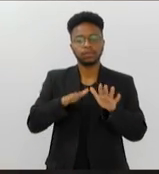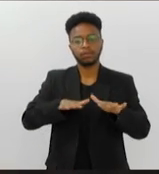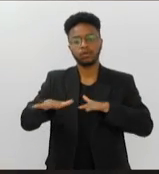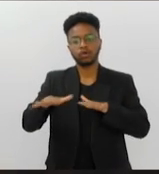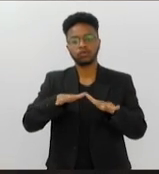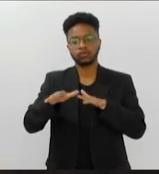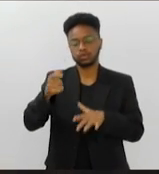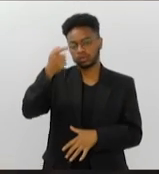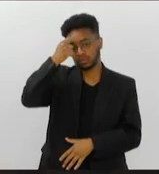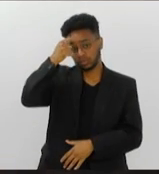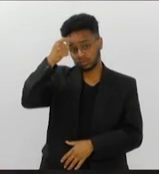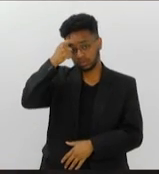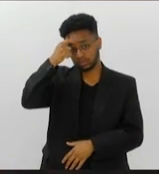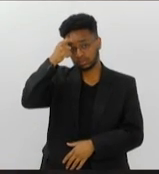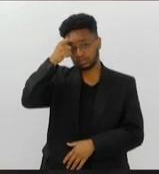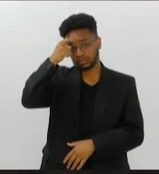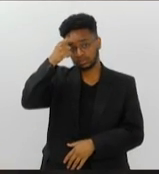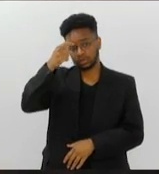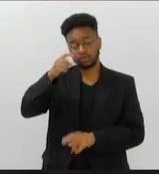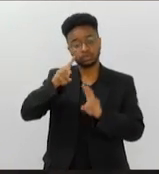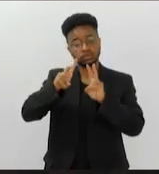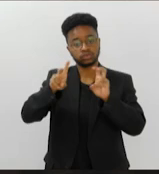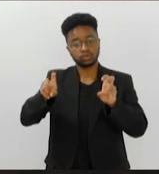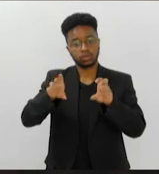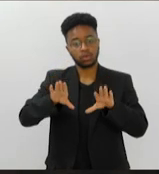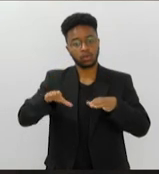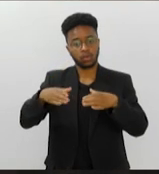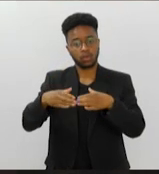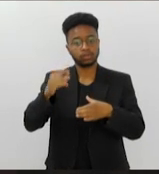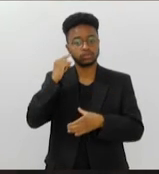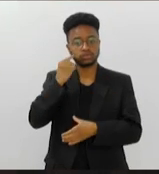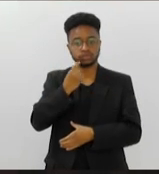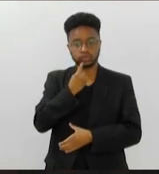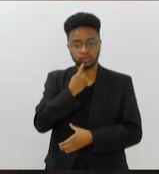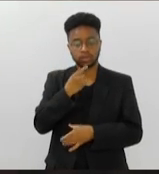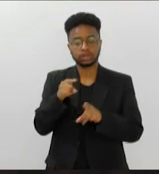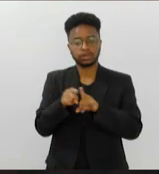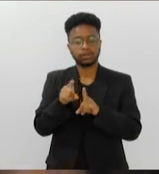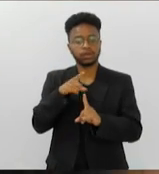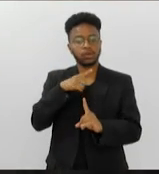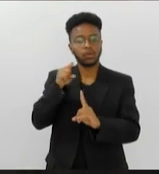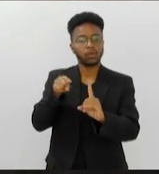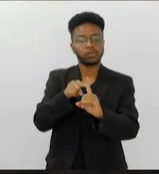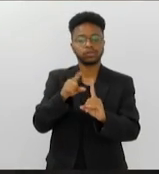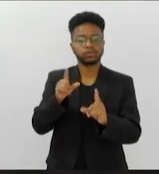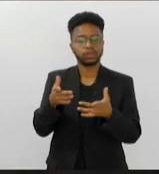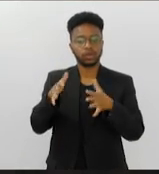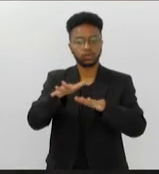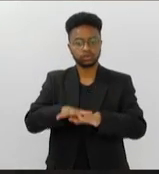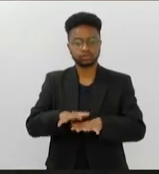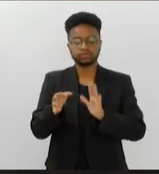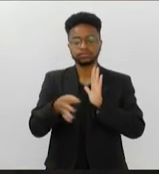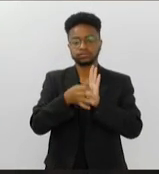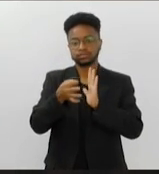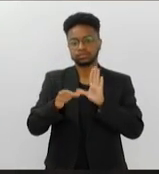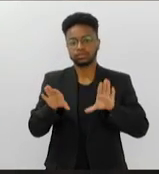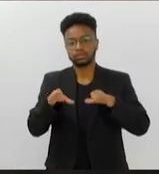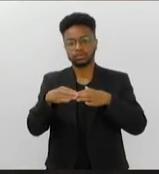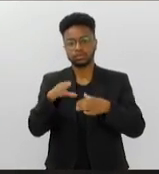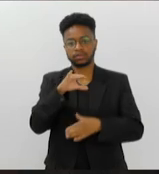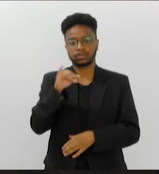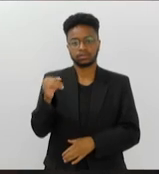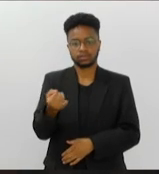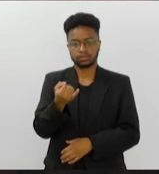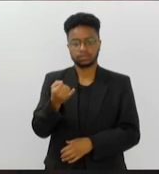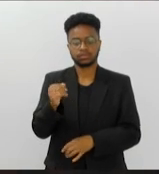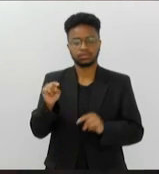de conscientização em relação à comunidade surda, visando a inclusão. Pareceres das comissões de Constituição e